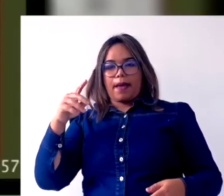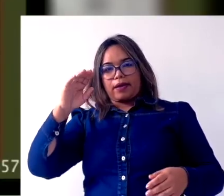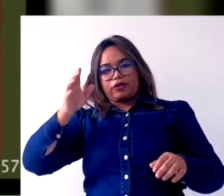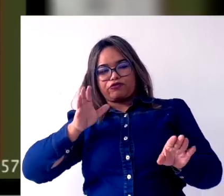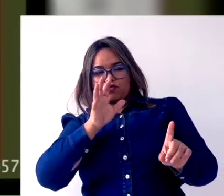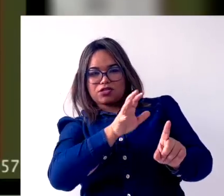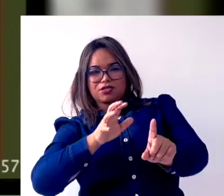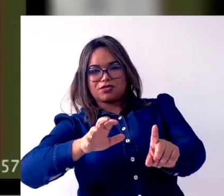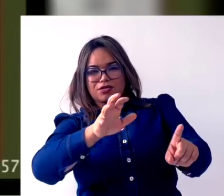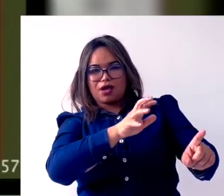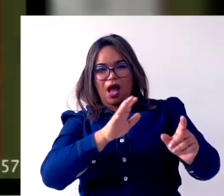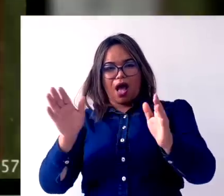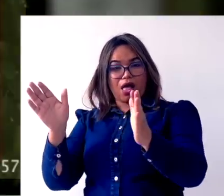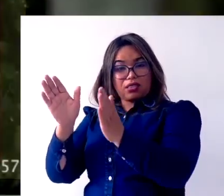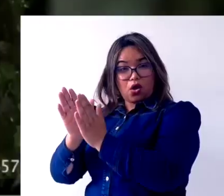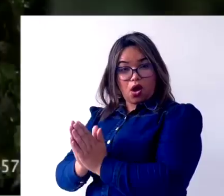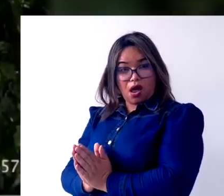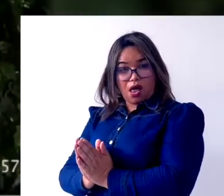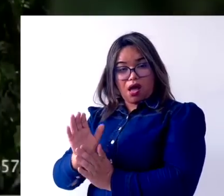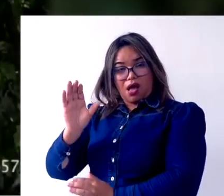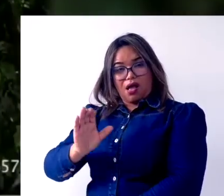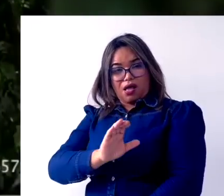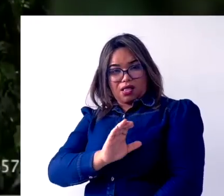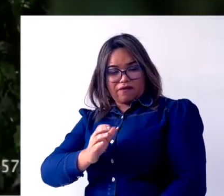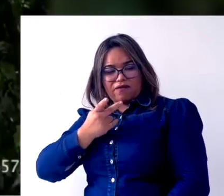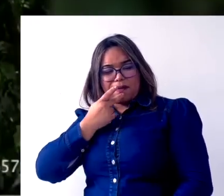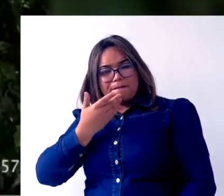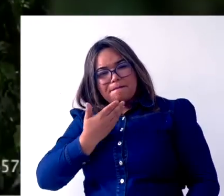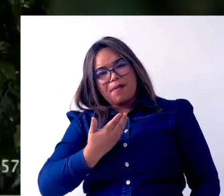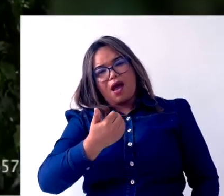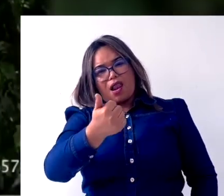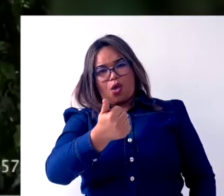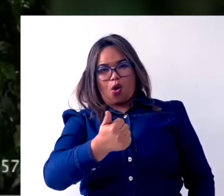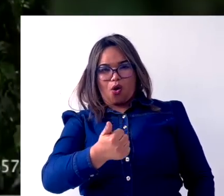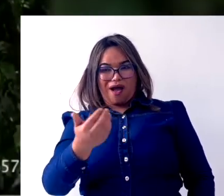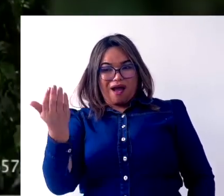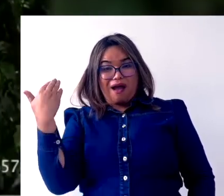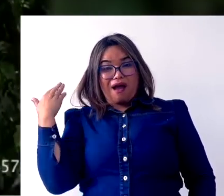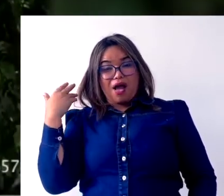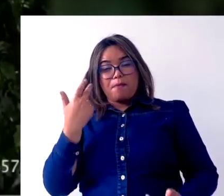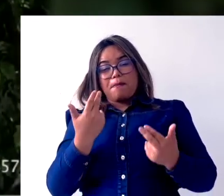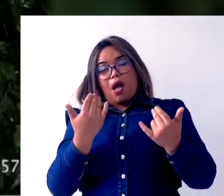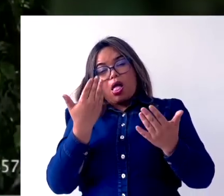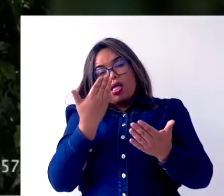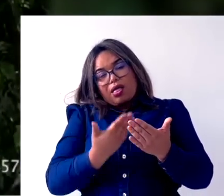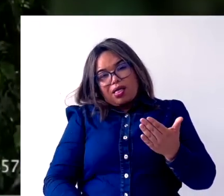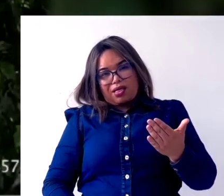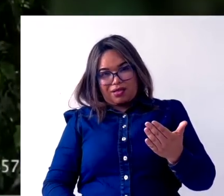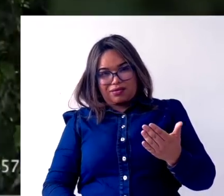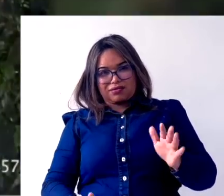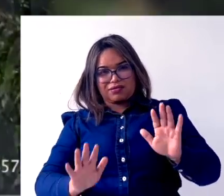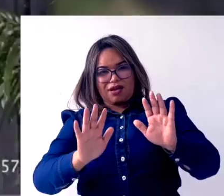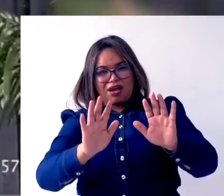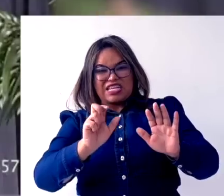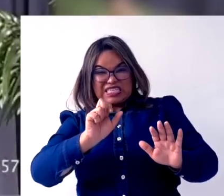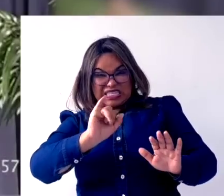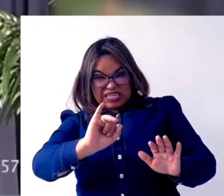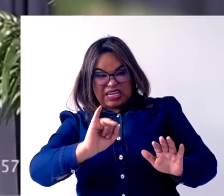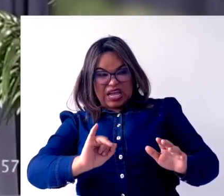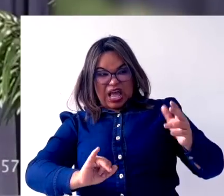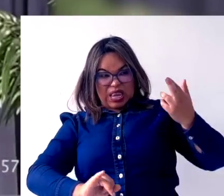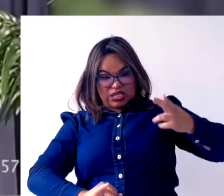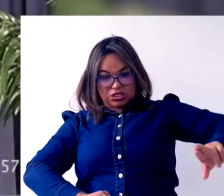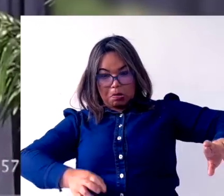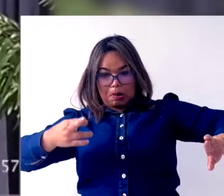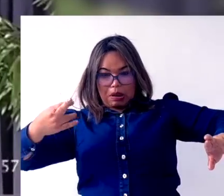que obedeçamos a este sistema, cuja ferida mortal foi curada. Esfregue uma religião na outra durante muito tempo, e uma delas